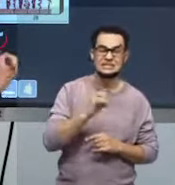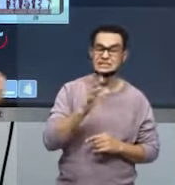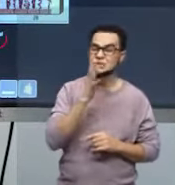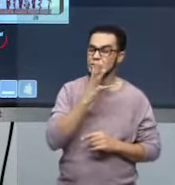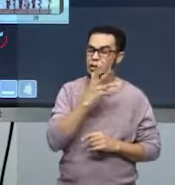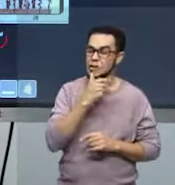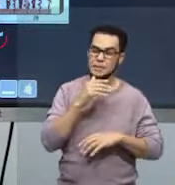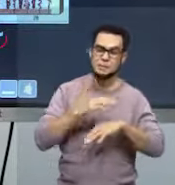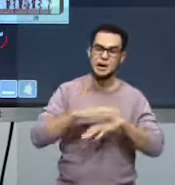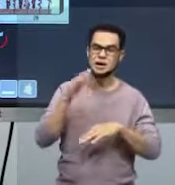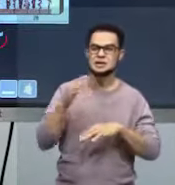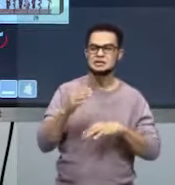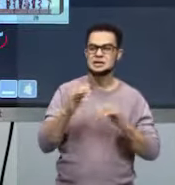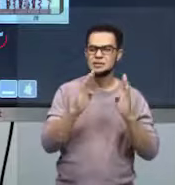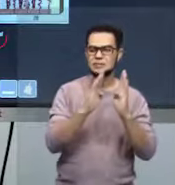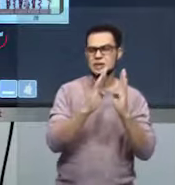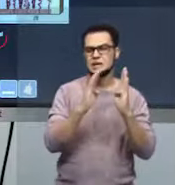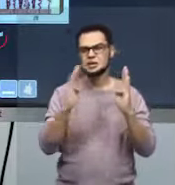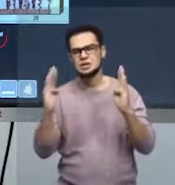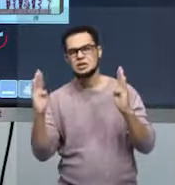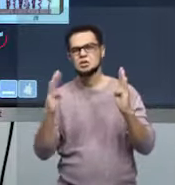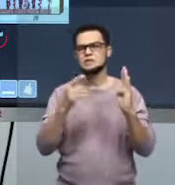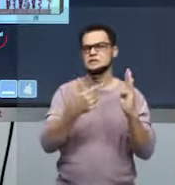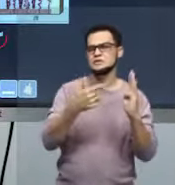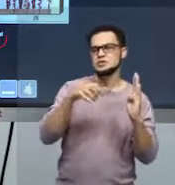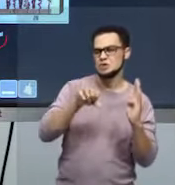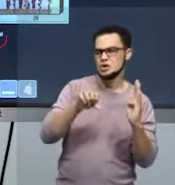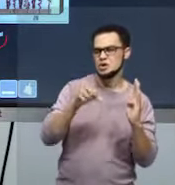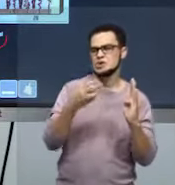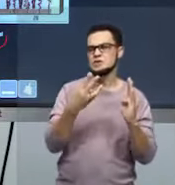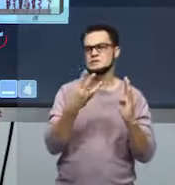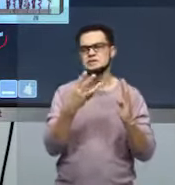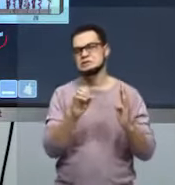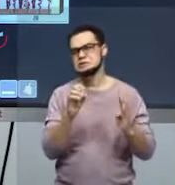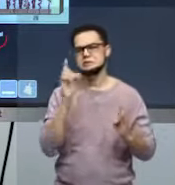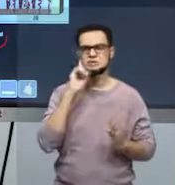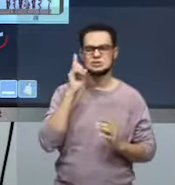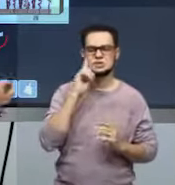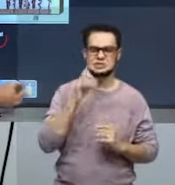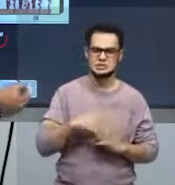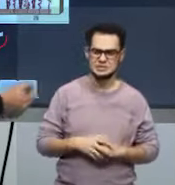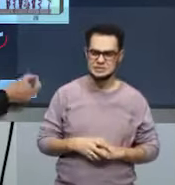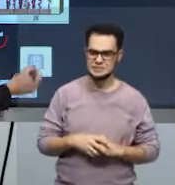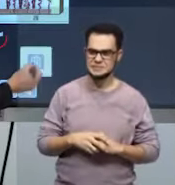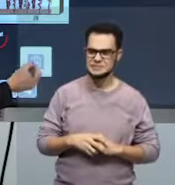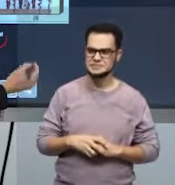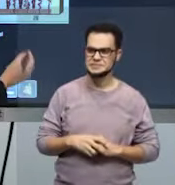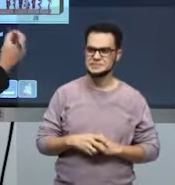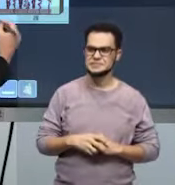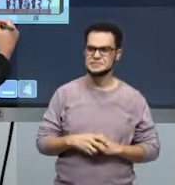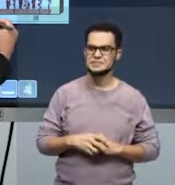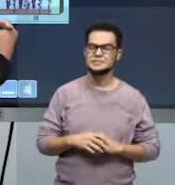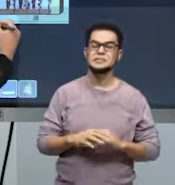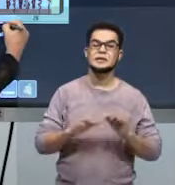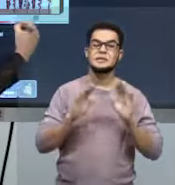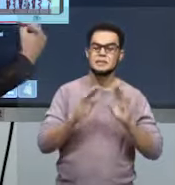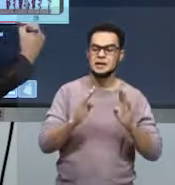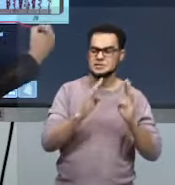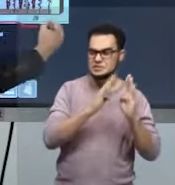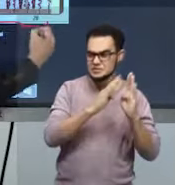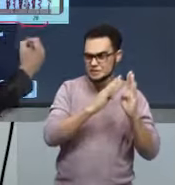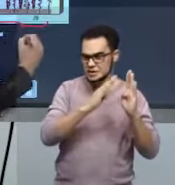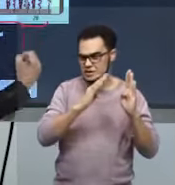estender, ela vai ter um ciclo aí de 29, de 30 dias. Agora, essa fase de cá, que é a